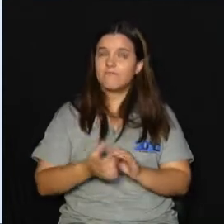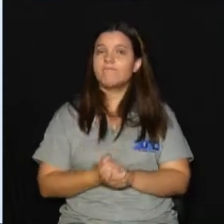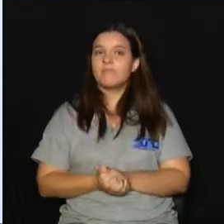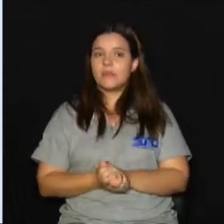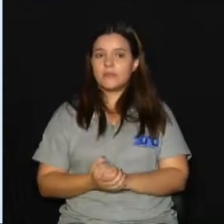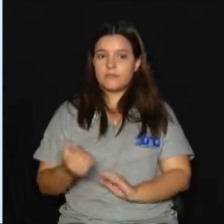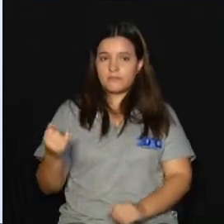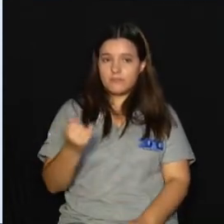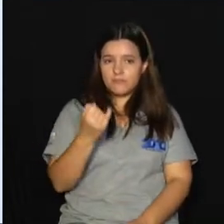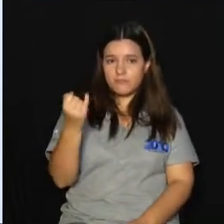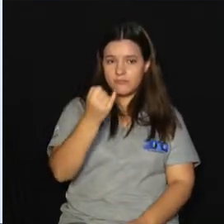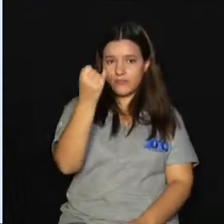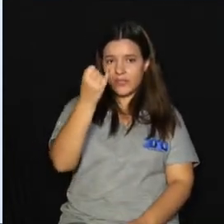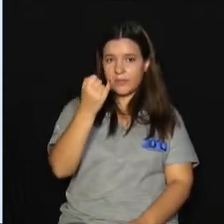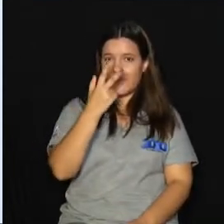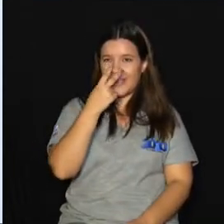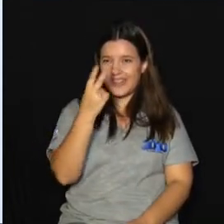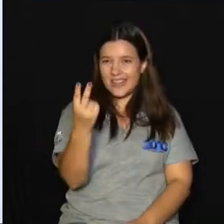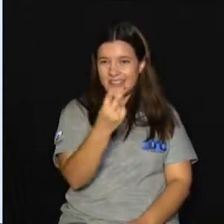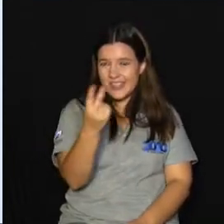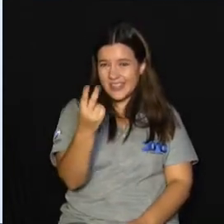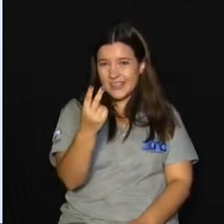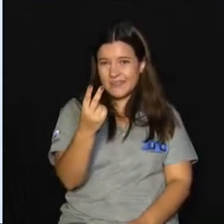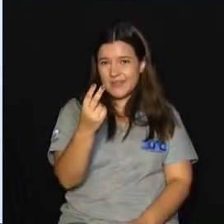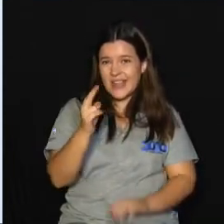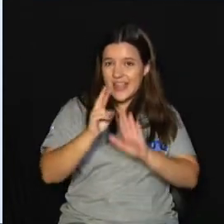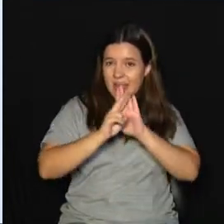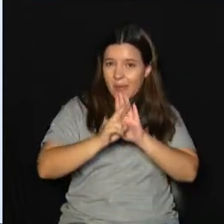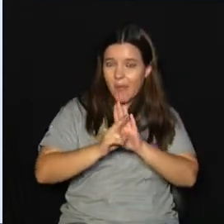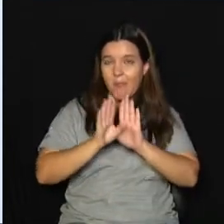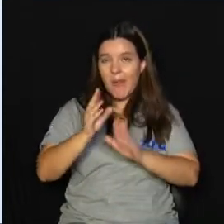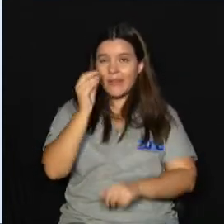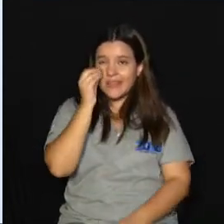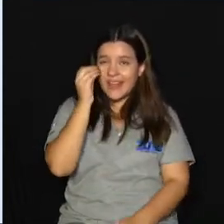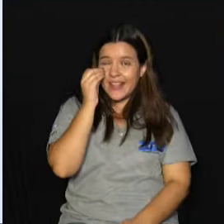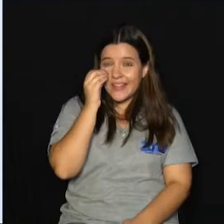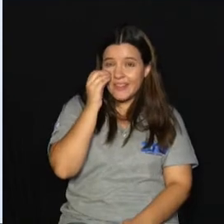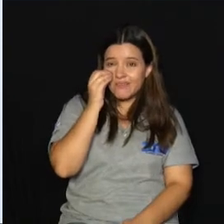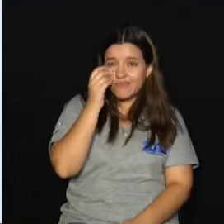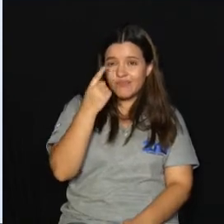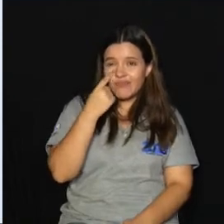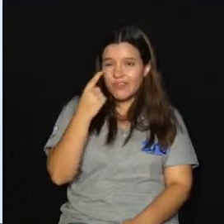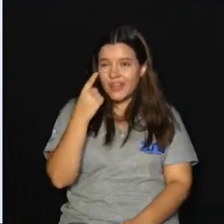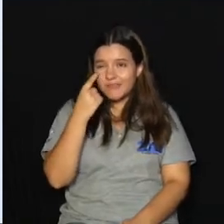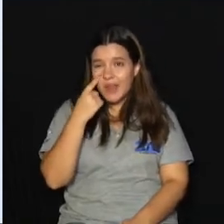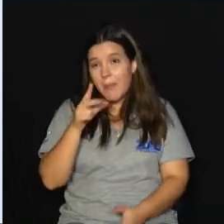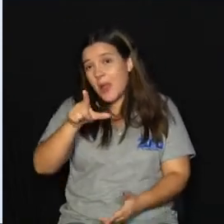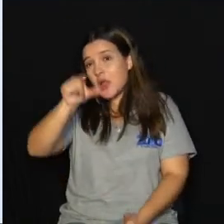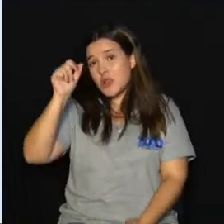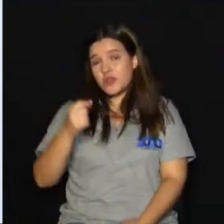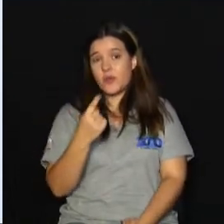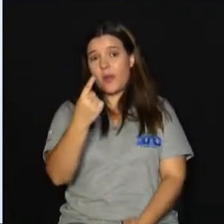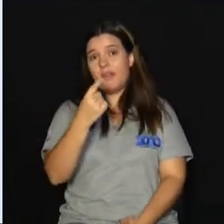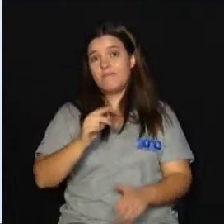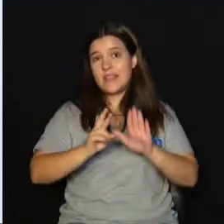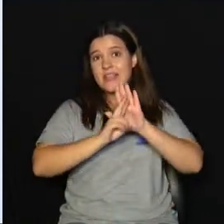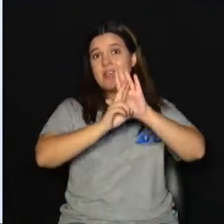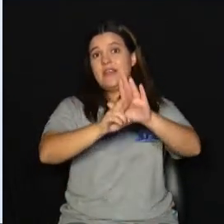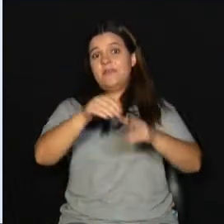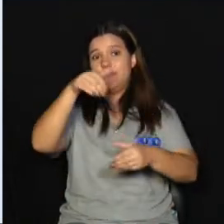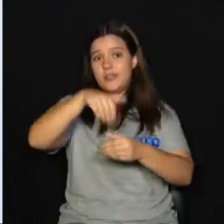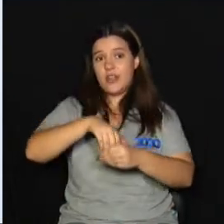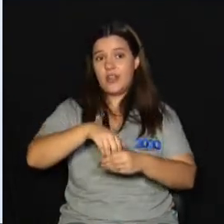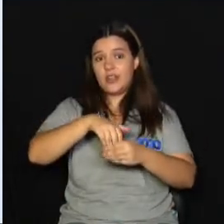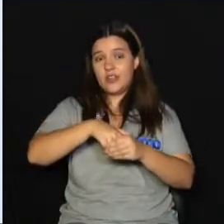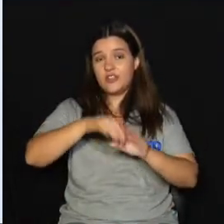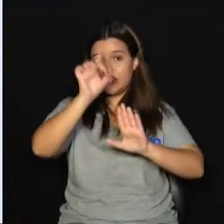que as pessoas, mesmo que aquele que não te representa, que elas depositem um voto, porque isso é o direito dela de